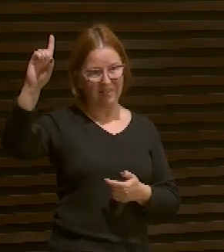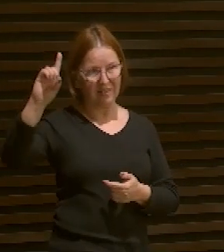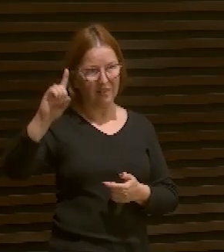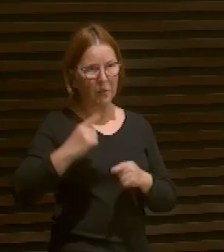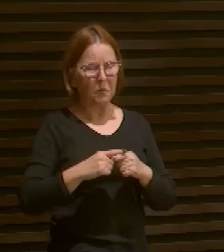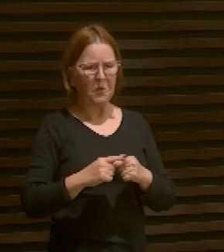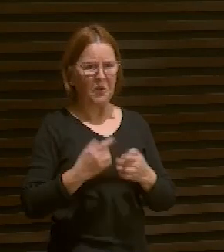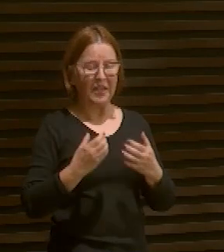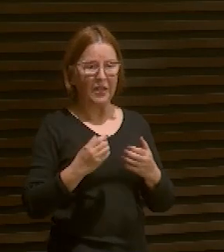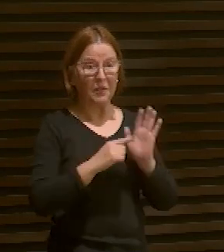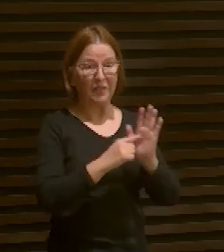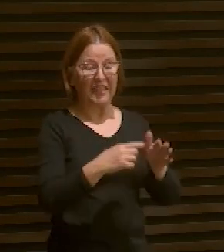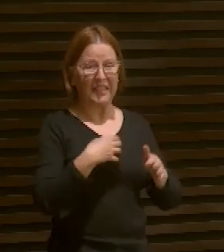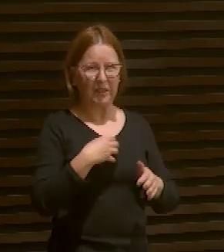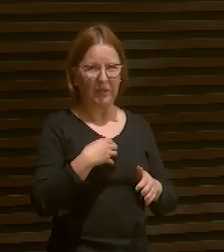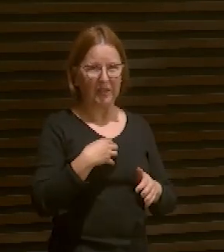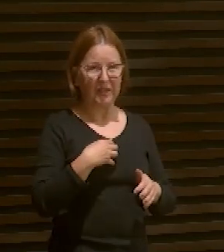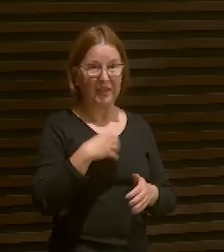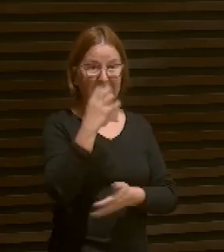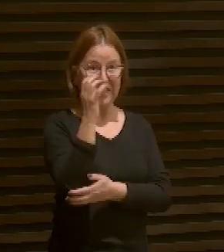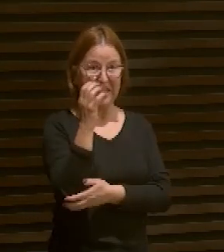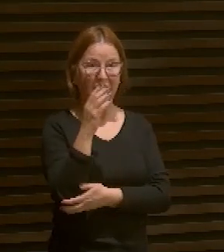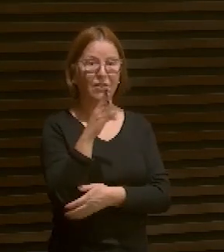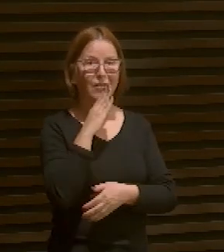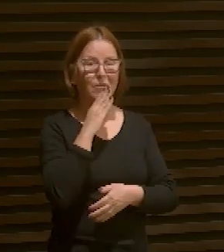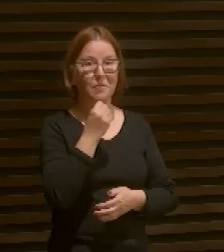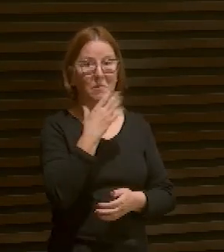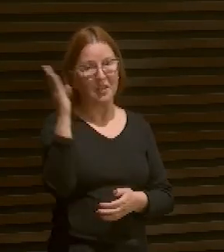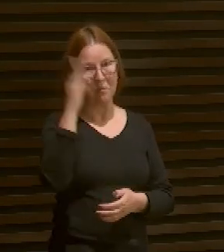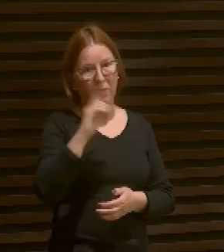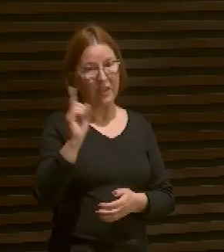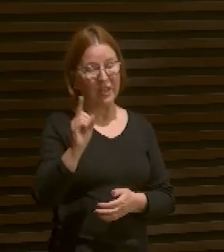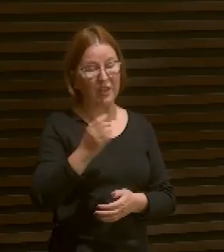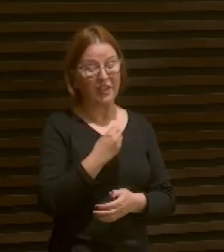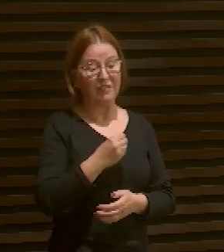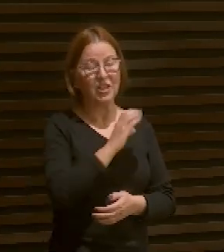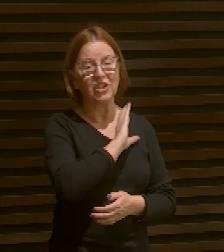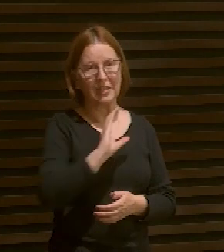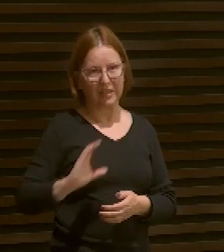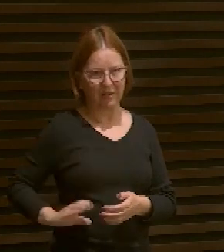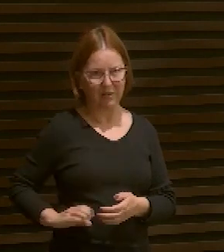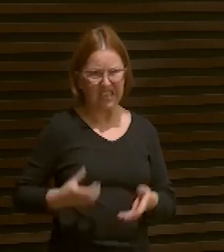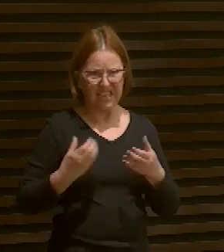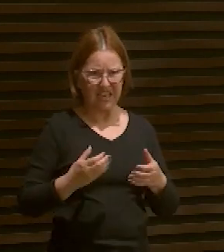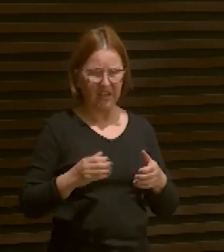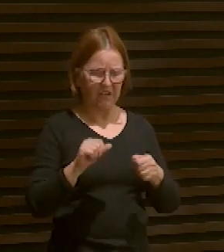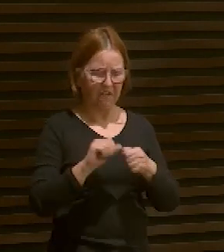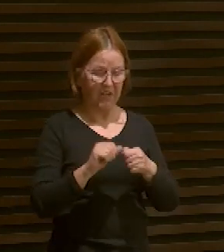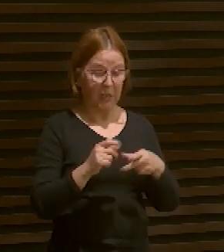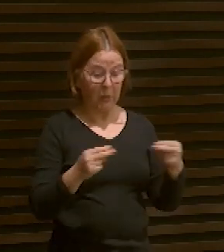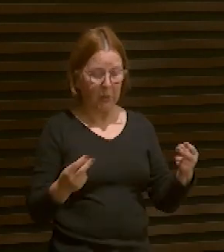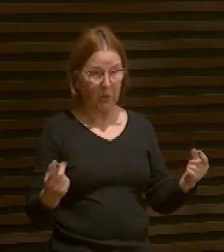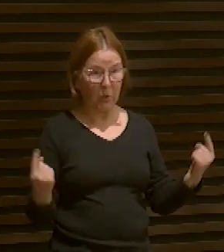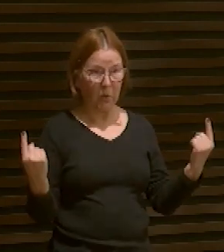conhecimento do bem e do mal e não da vida de Cristo? Eu quero fazer o que é contrário e não aquilo que é da vontade